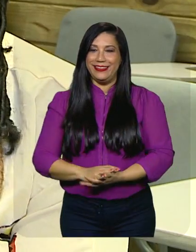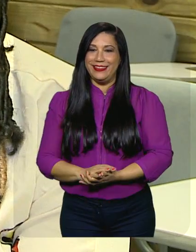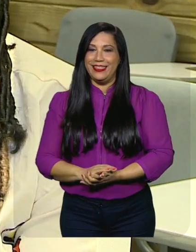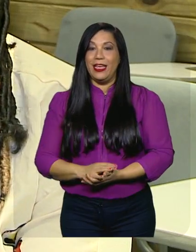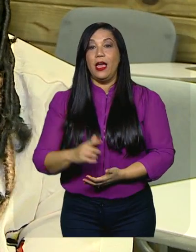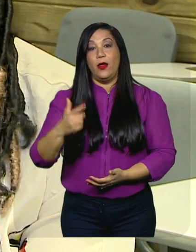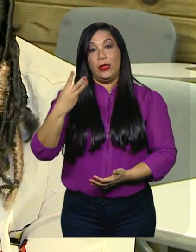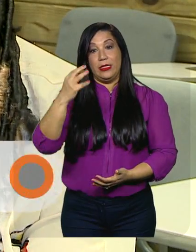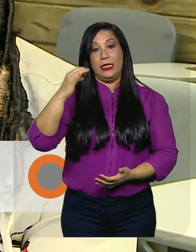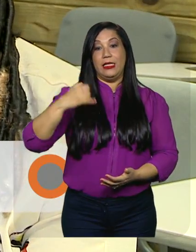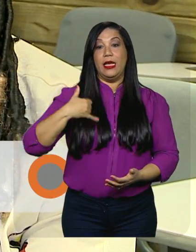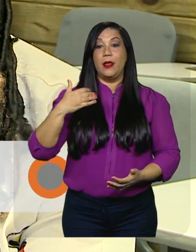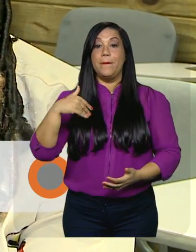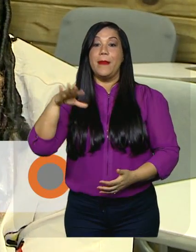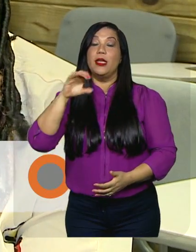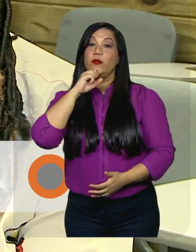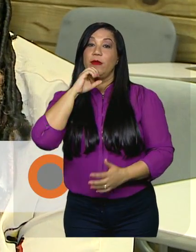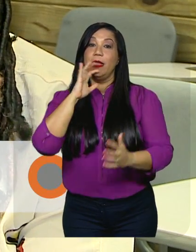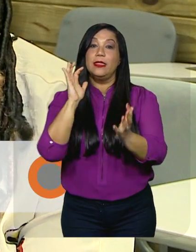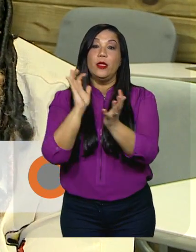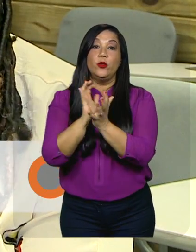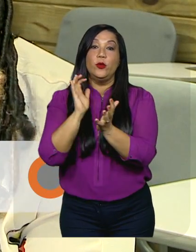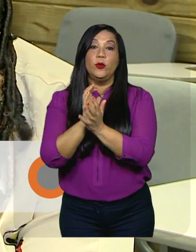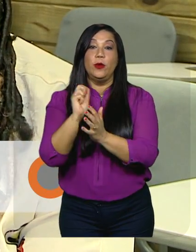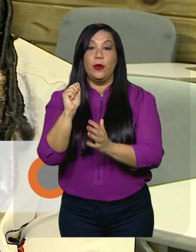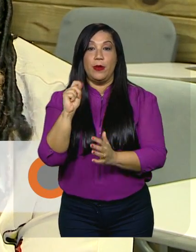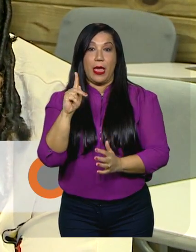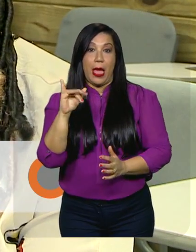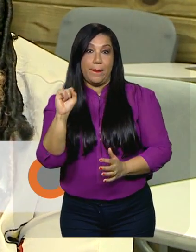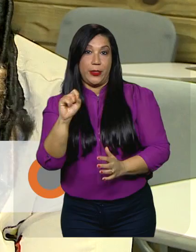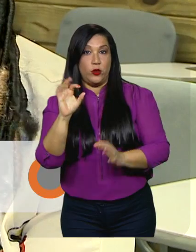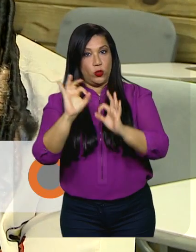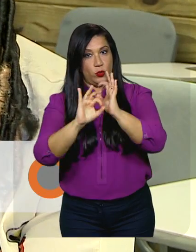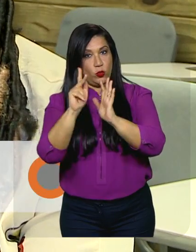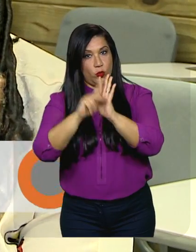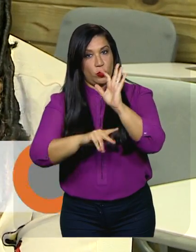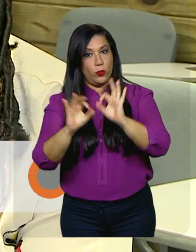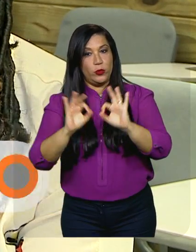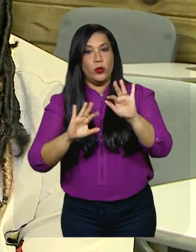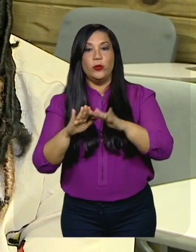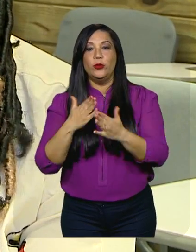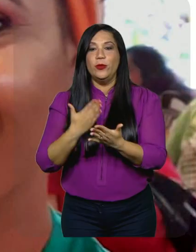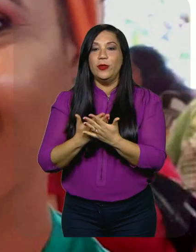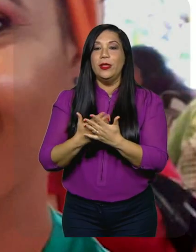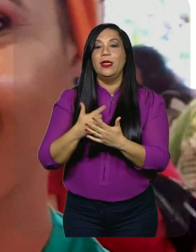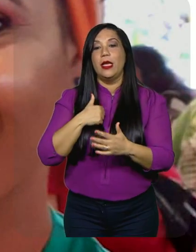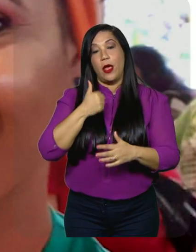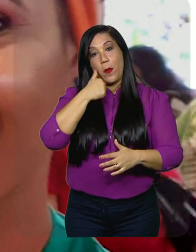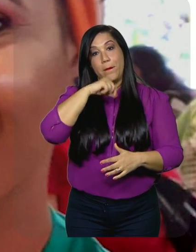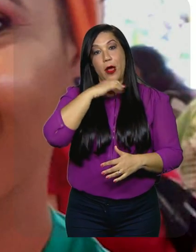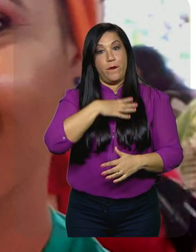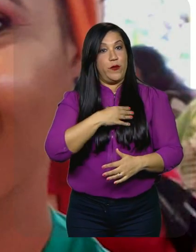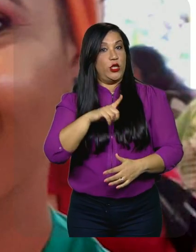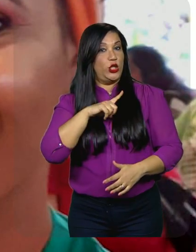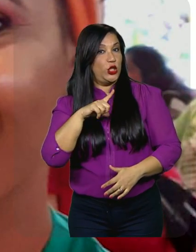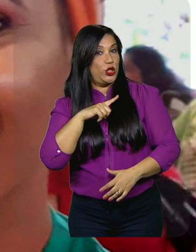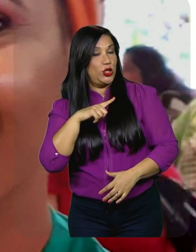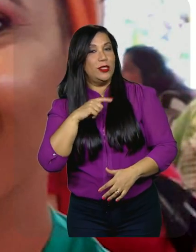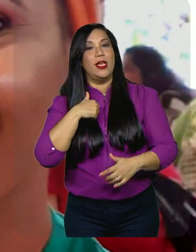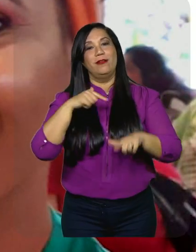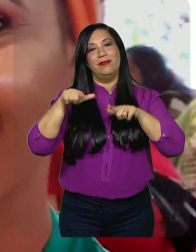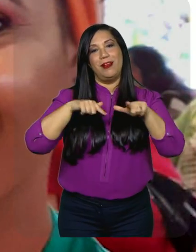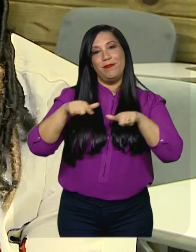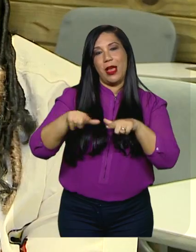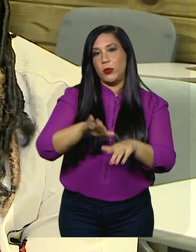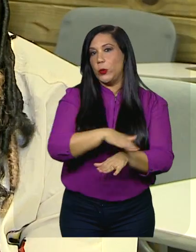Tenho 30 anos, sou a mais velha da turma, do APES, talvez, do colégio. Sou mãe, trabalho